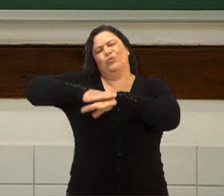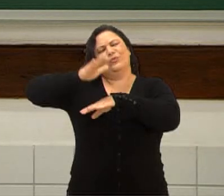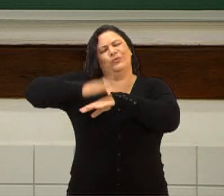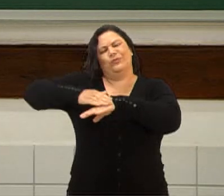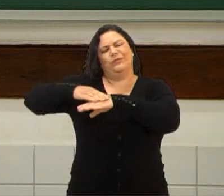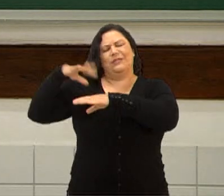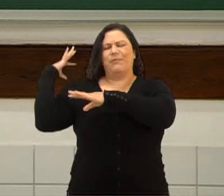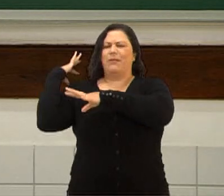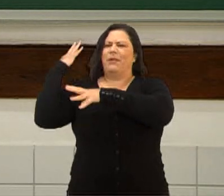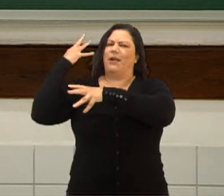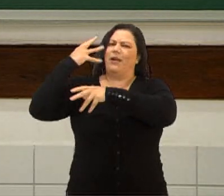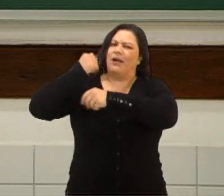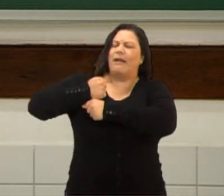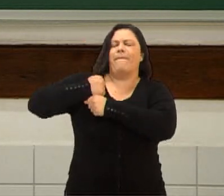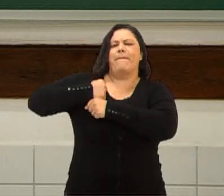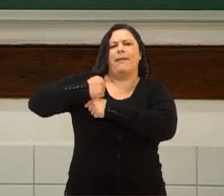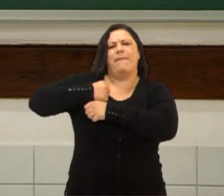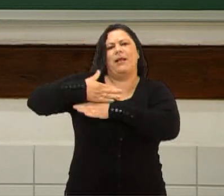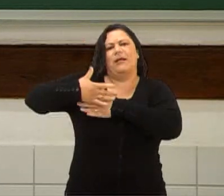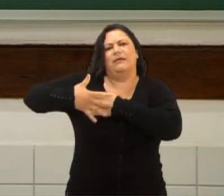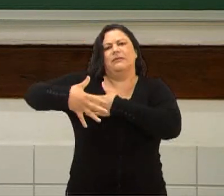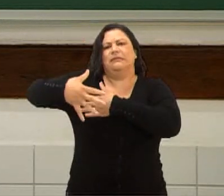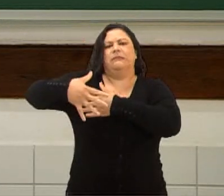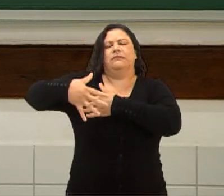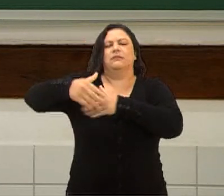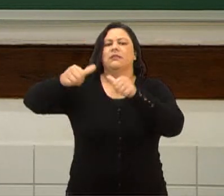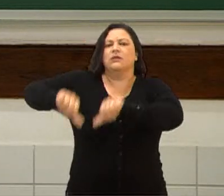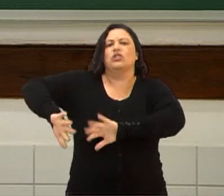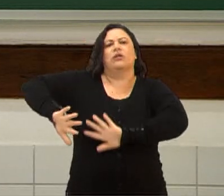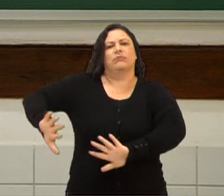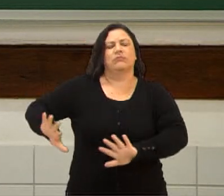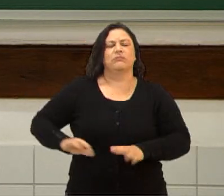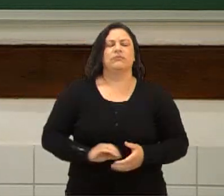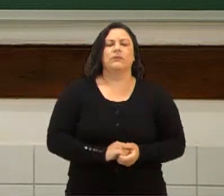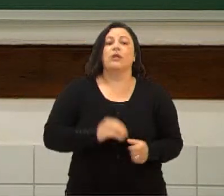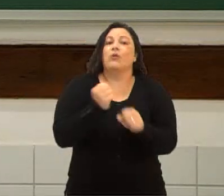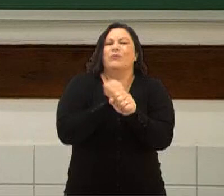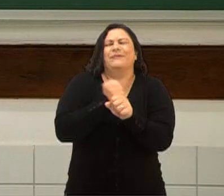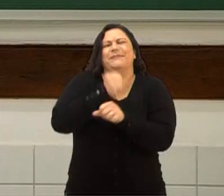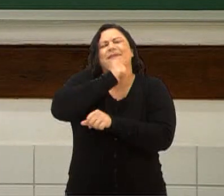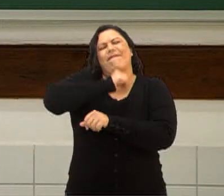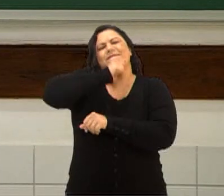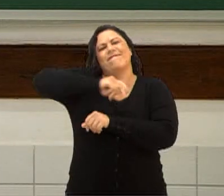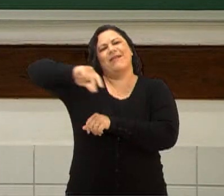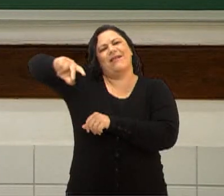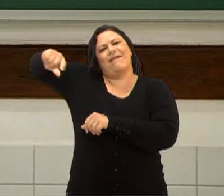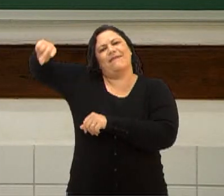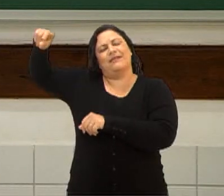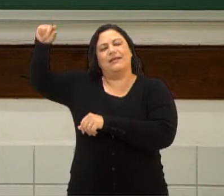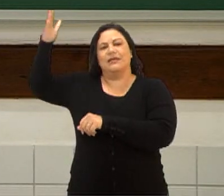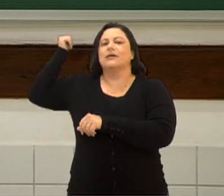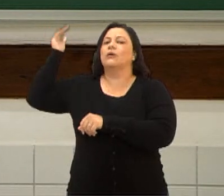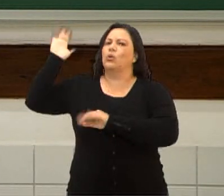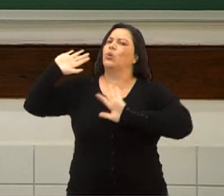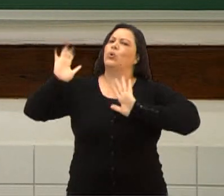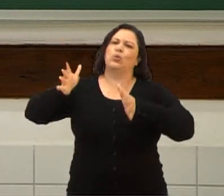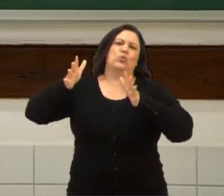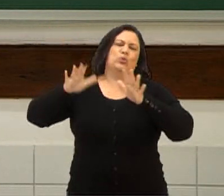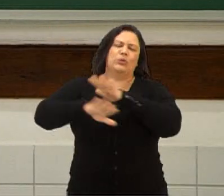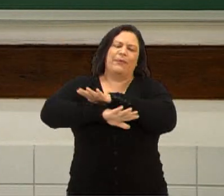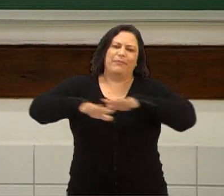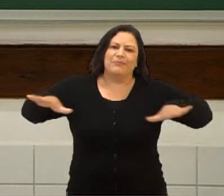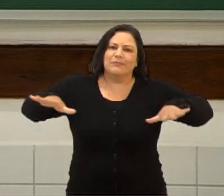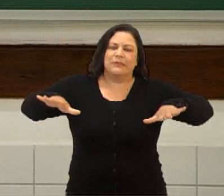séculos. Então, como a gente disse, né, os provérbios são sempre bem antigos, alguns já deixaram de ser usados, mas a maioria deles,